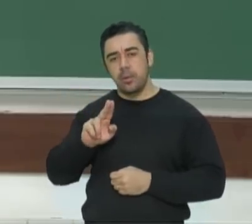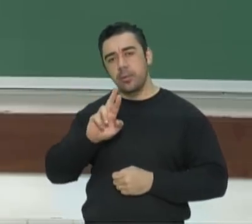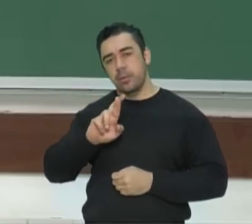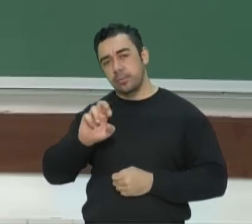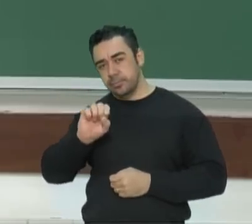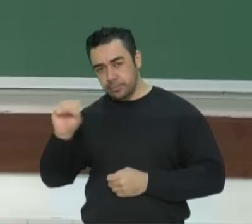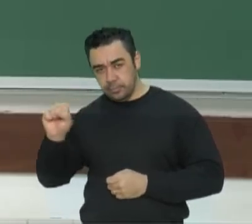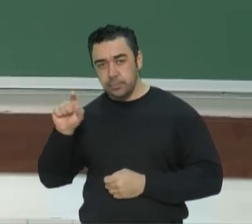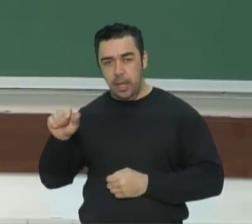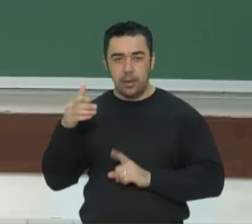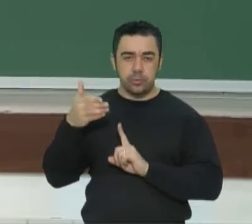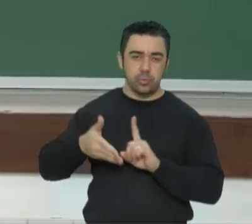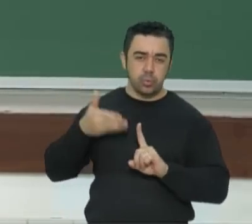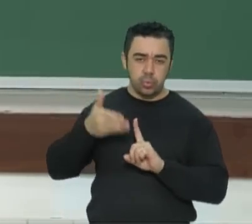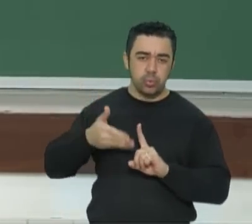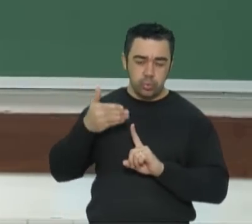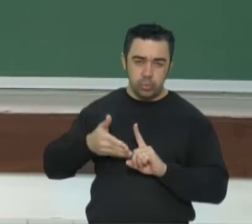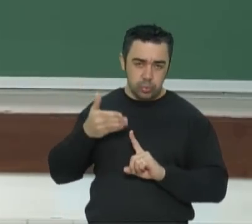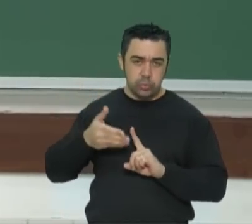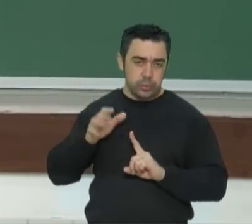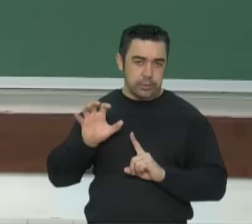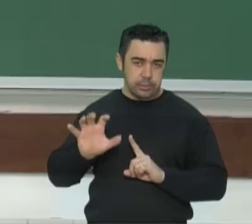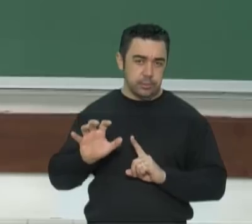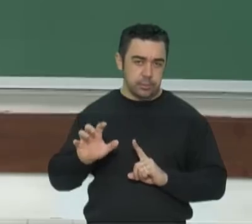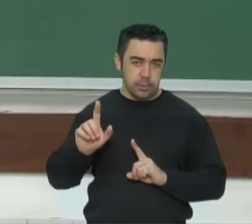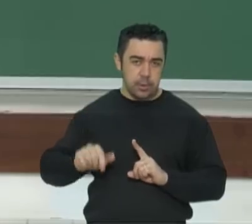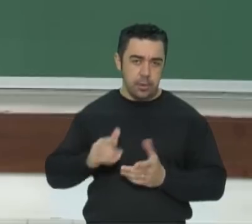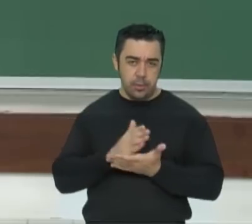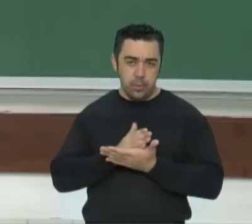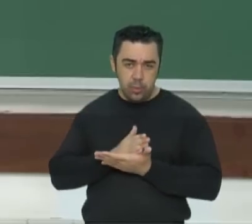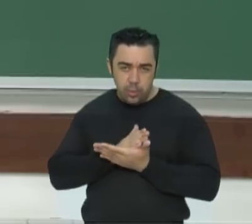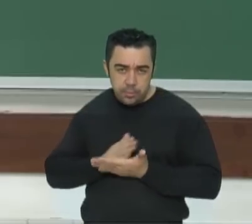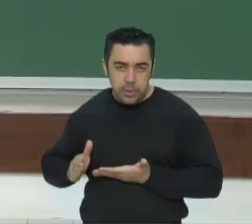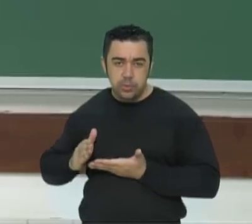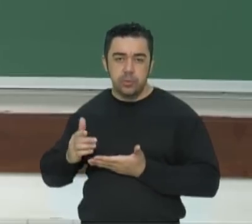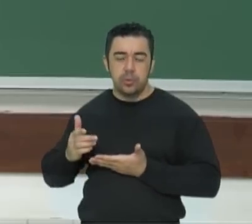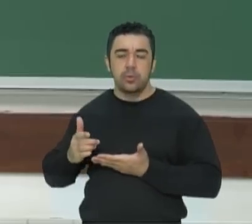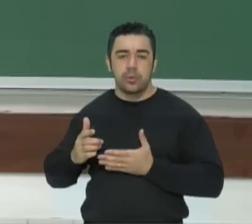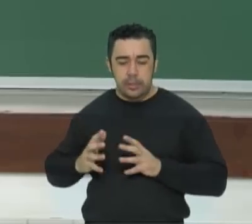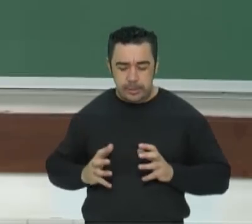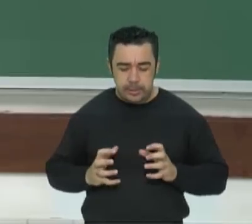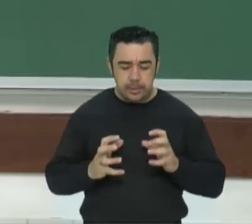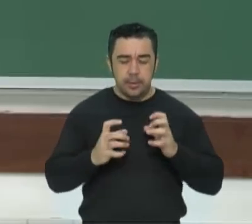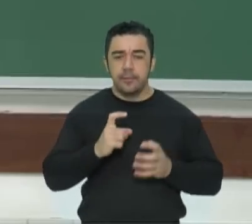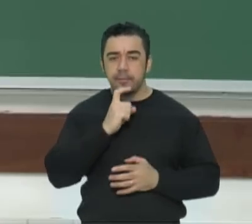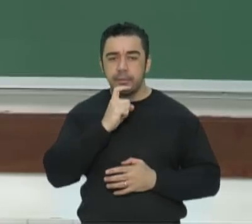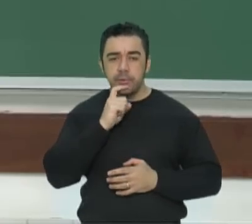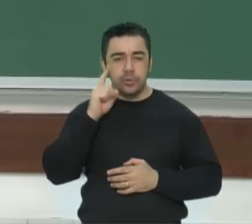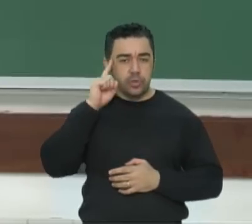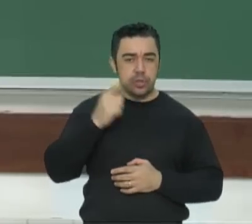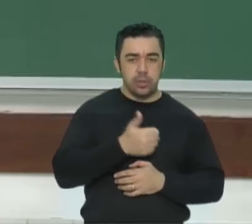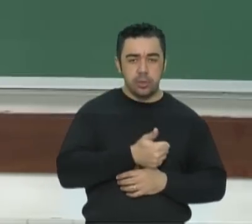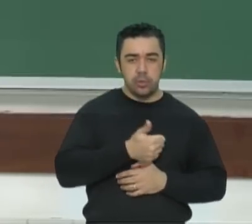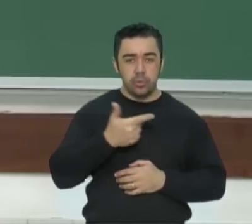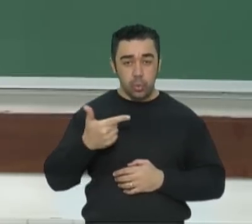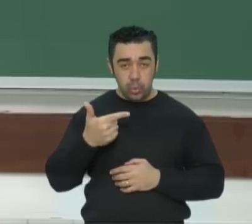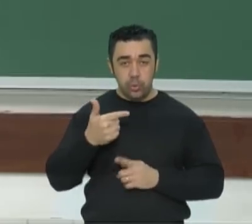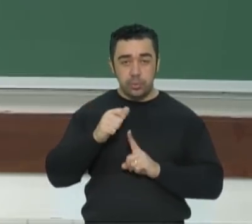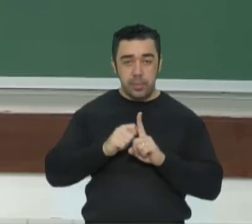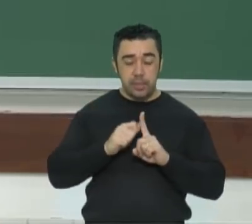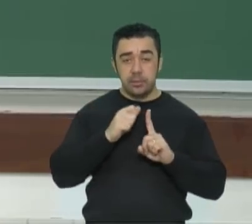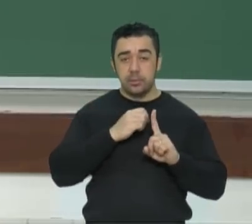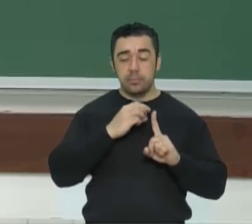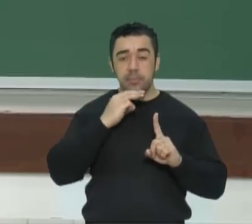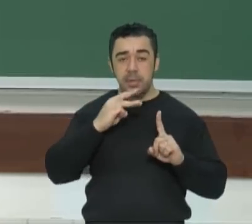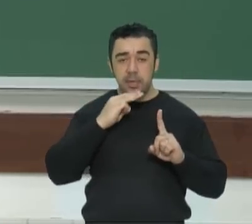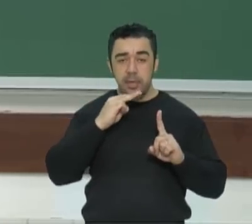é o discurso tido como, esse sim, começou a Guerra Fria, 12 de março de 47.